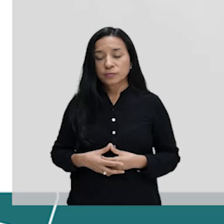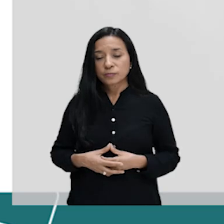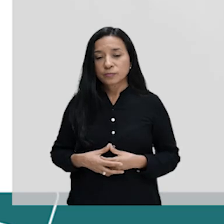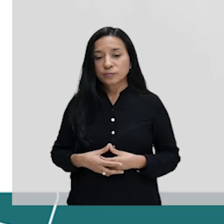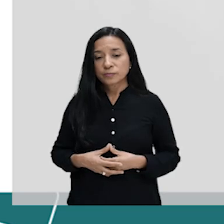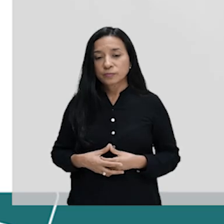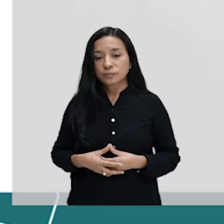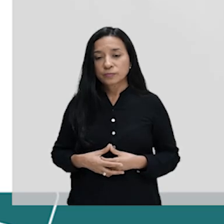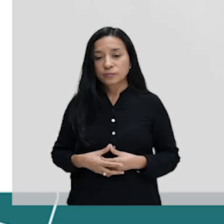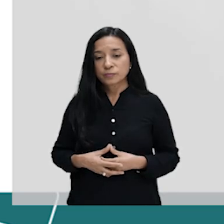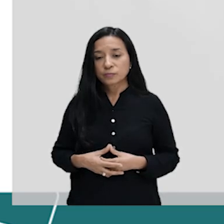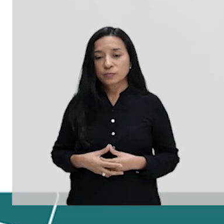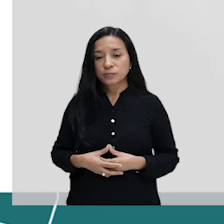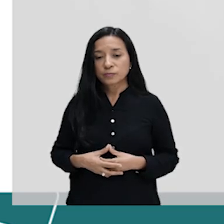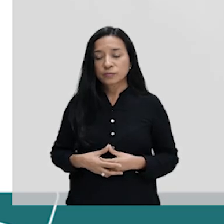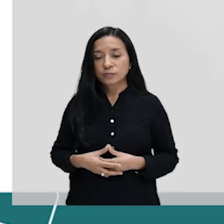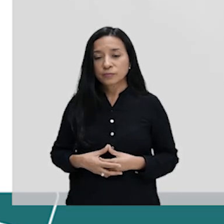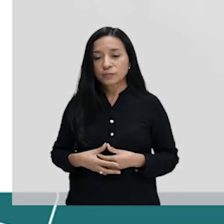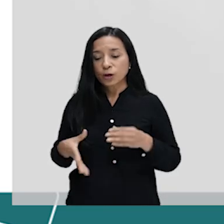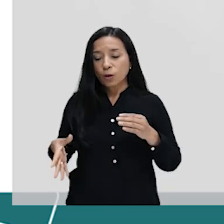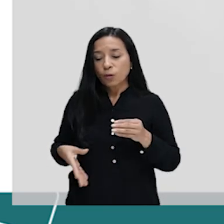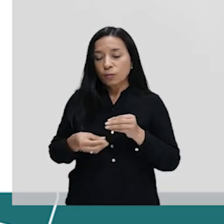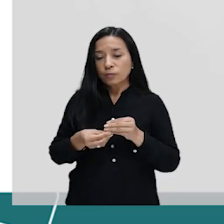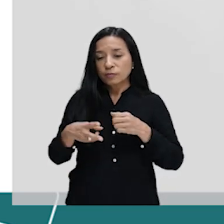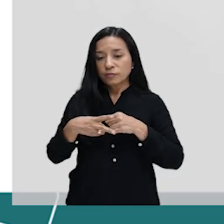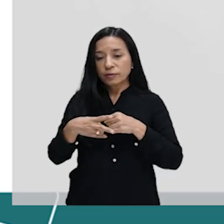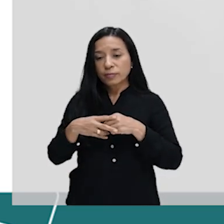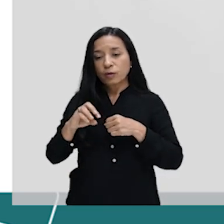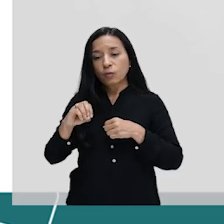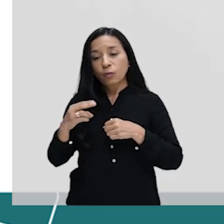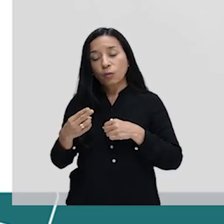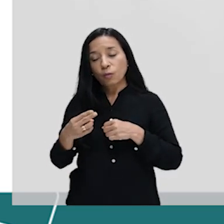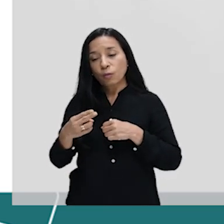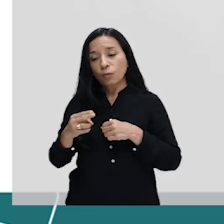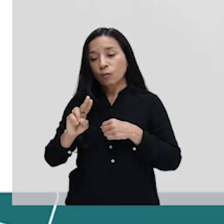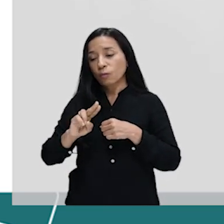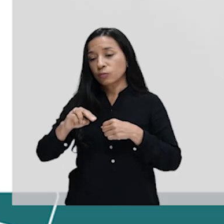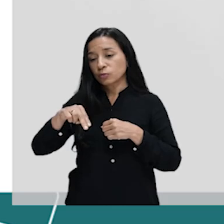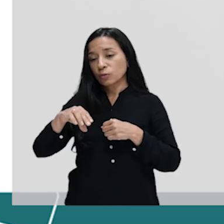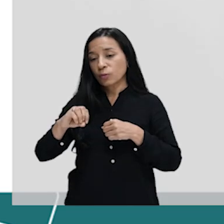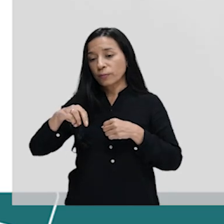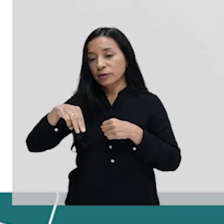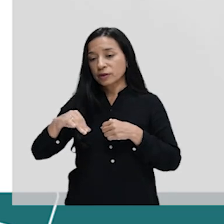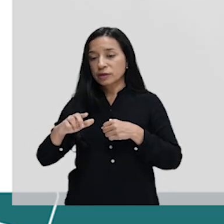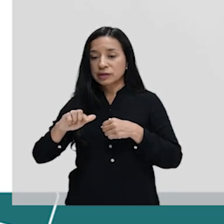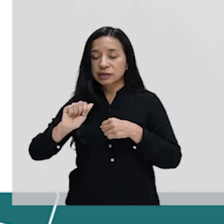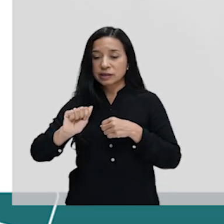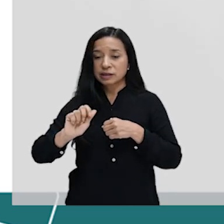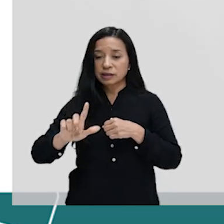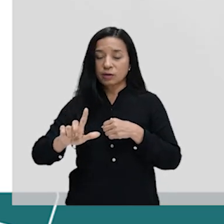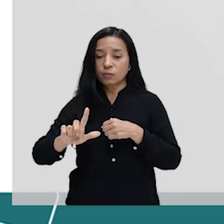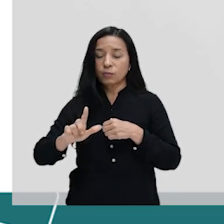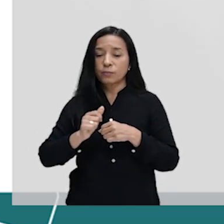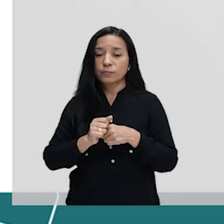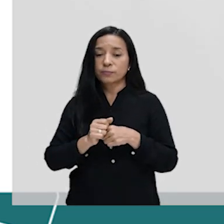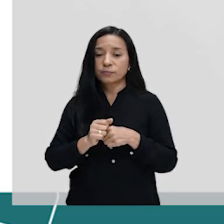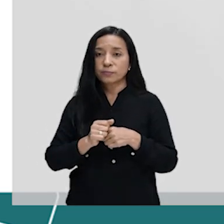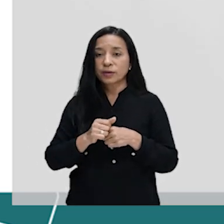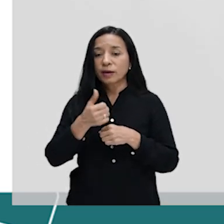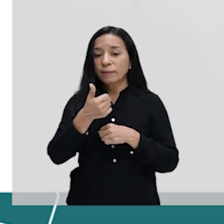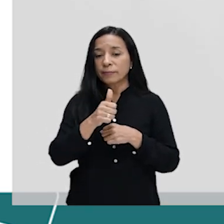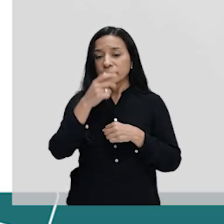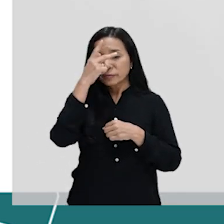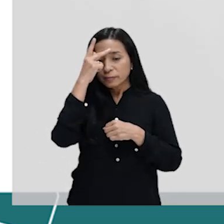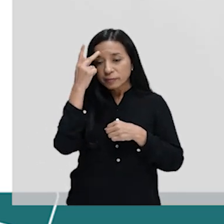desculpa. Complemento verbal ou complemento nominal. São eles. Vão fazer referência da mesma forma. A primeira pessoa